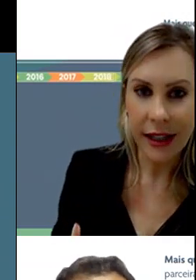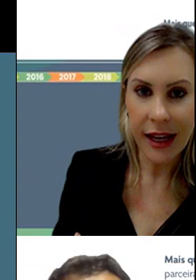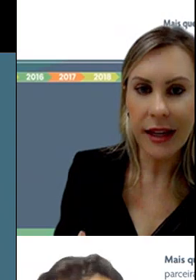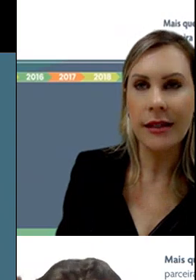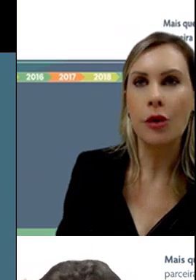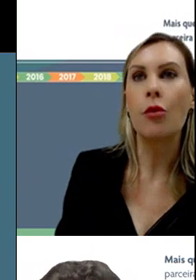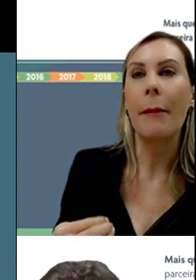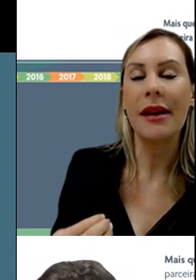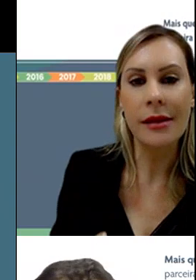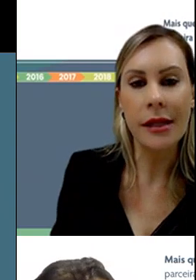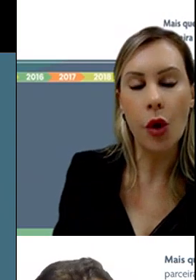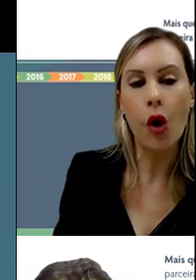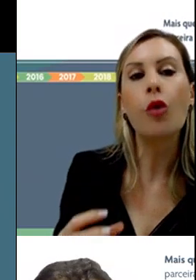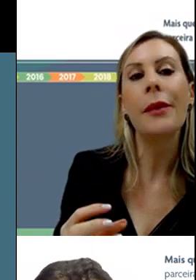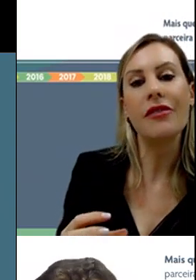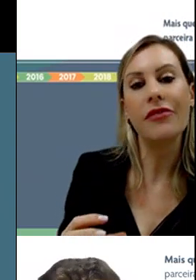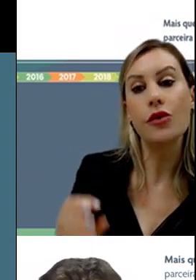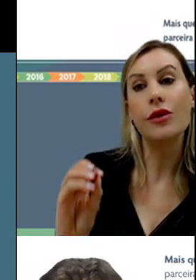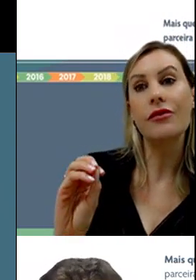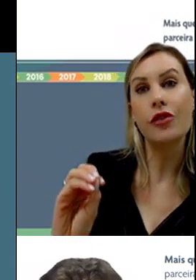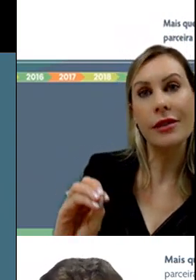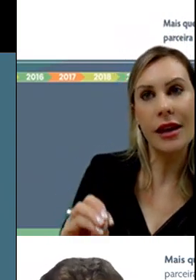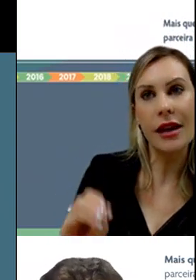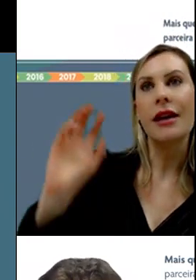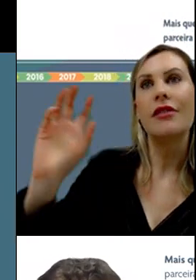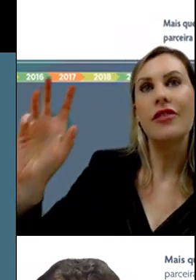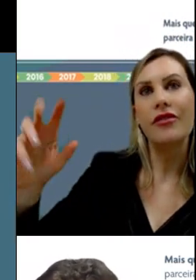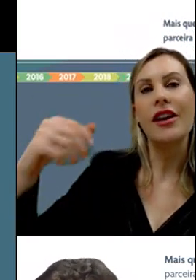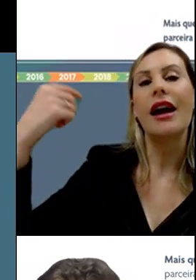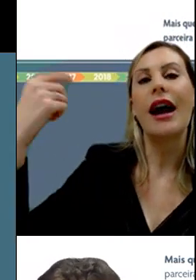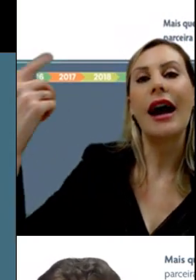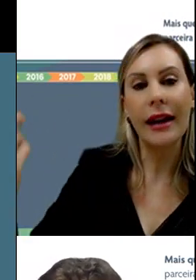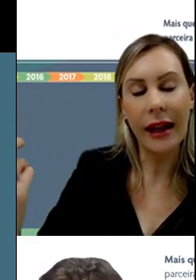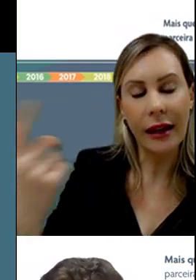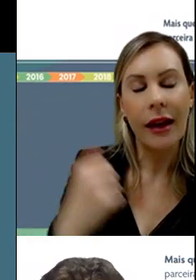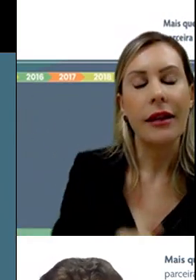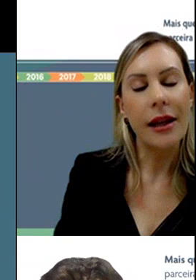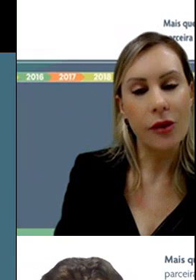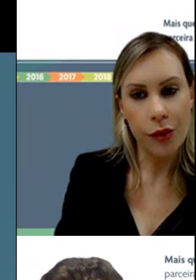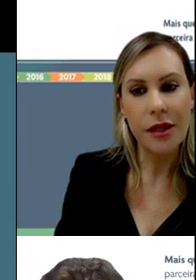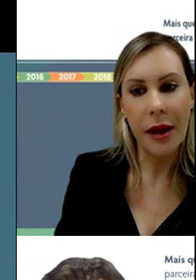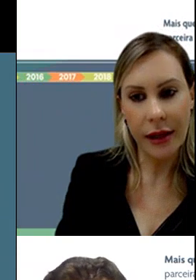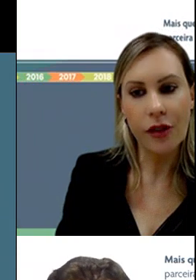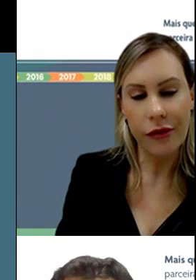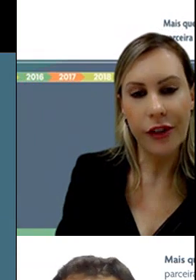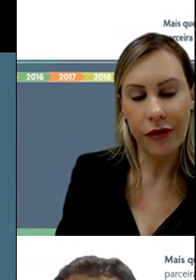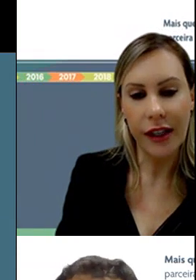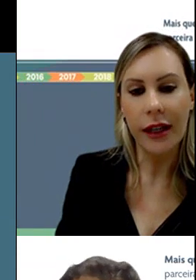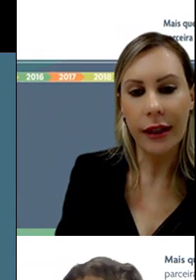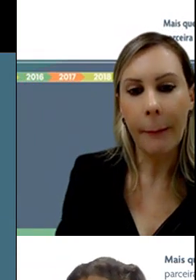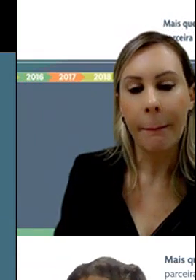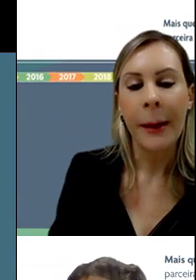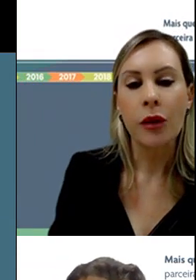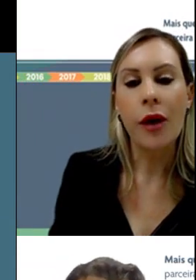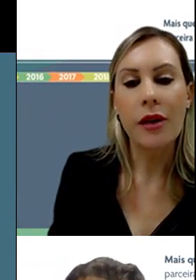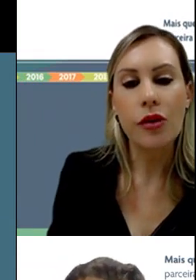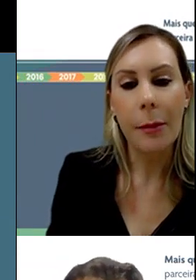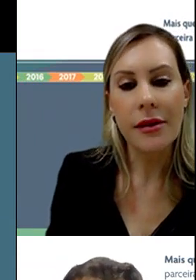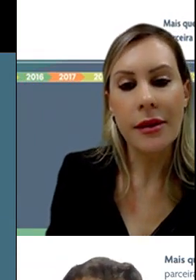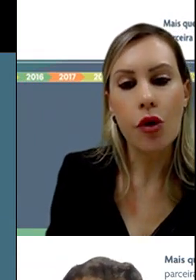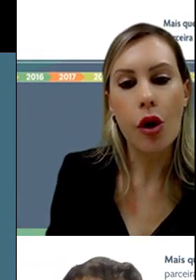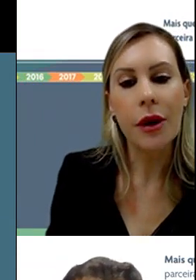uma invalidez, uma pensão ou um benefício se você viver além da sua expectativa de vida, tá?